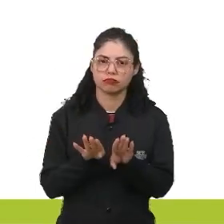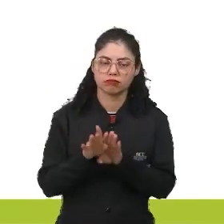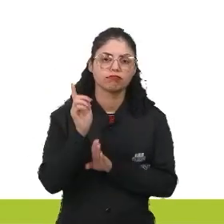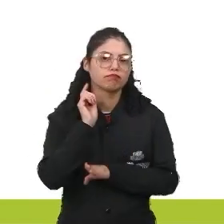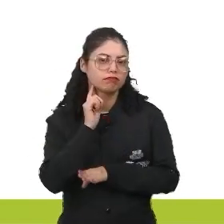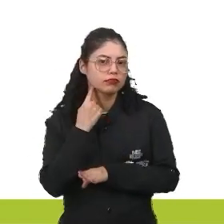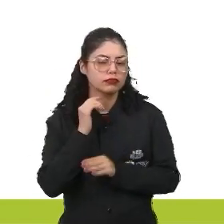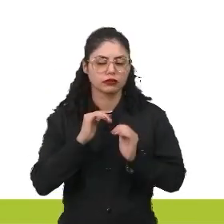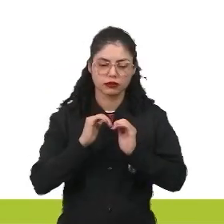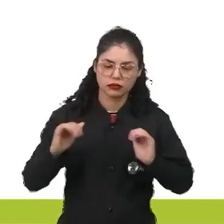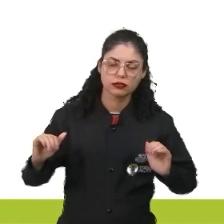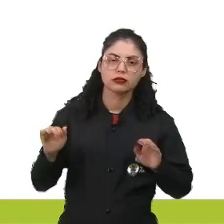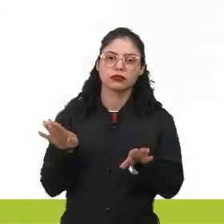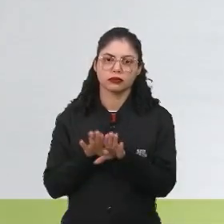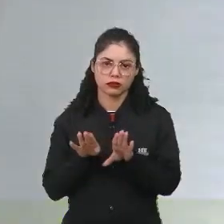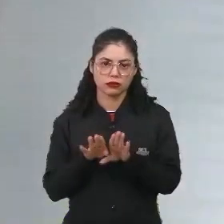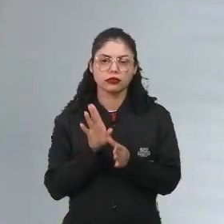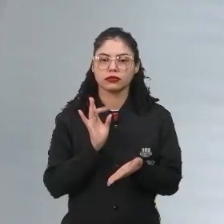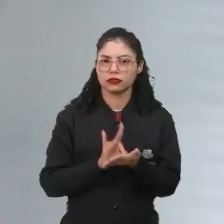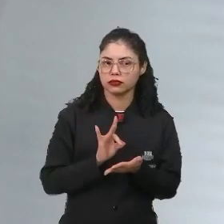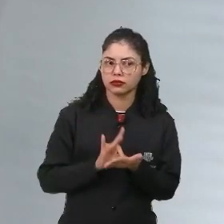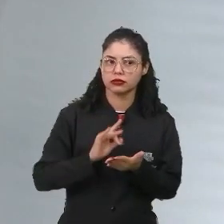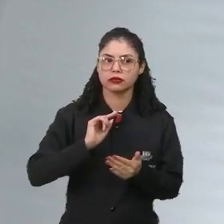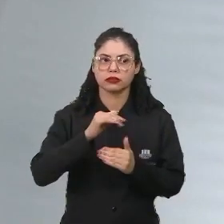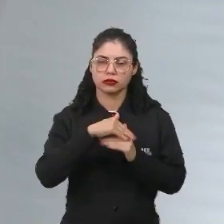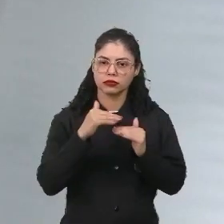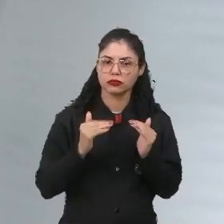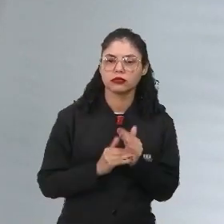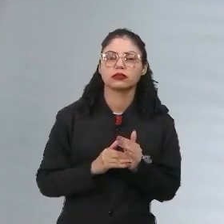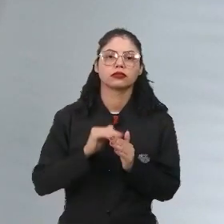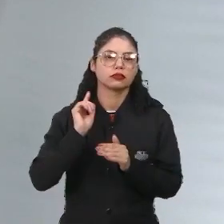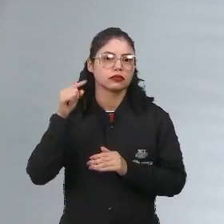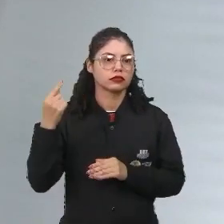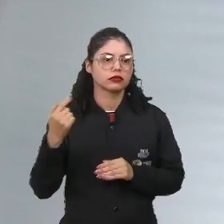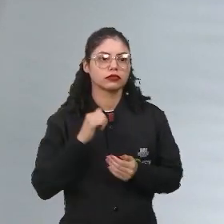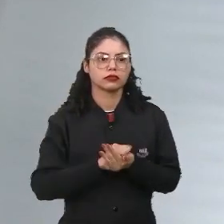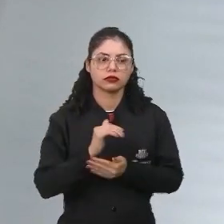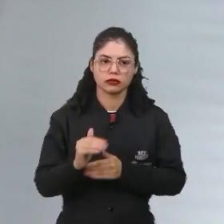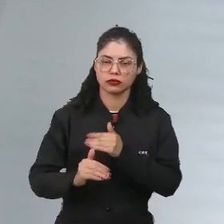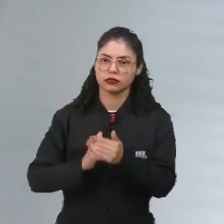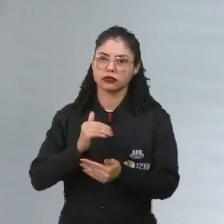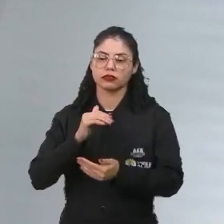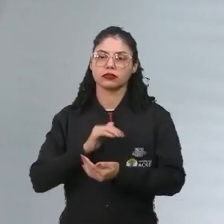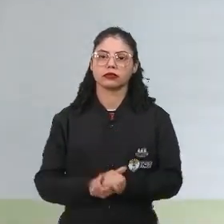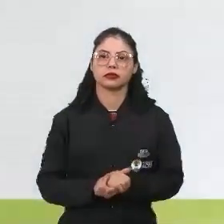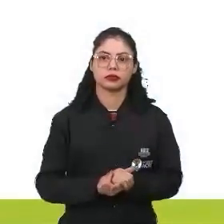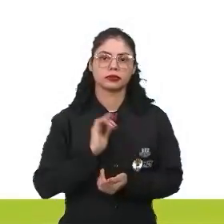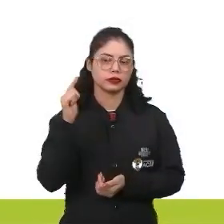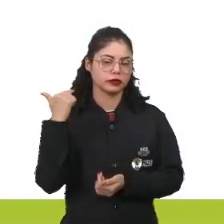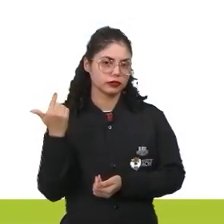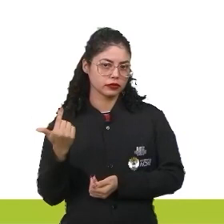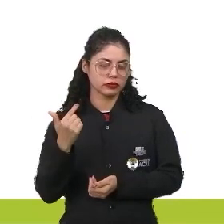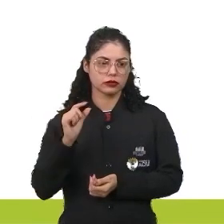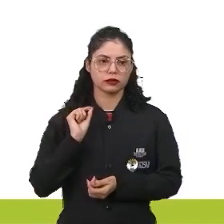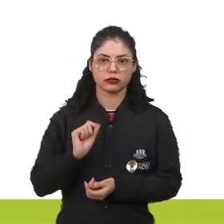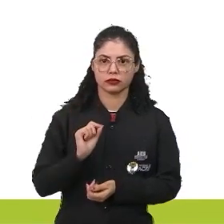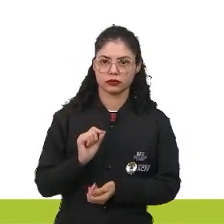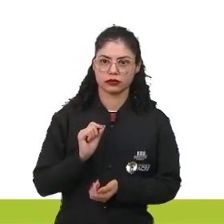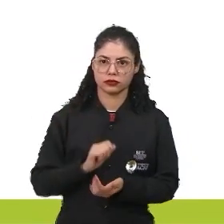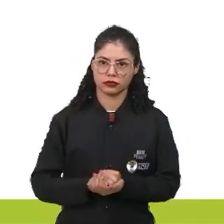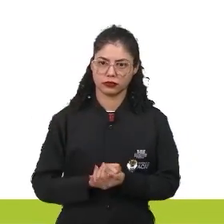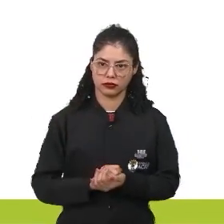E separar realmente todos aqueles processos na separação. Um outro método é